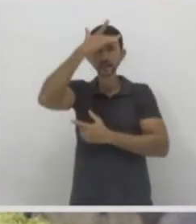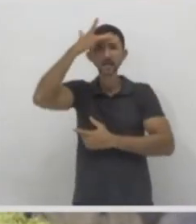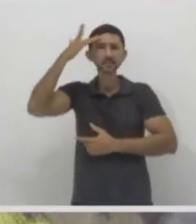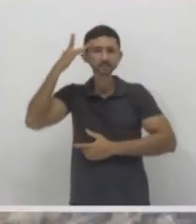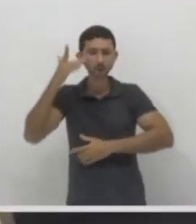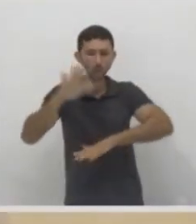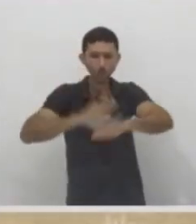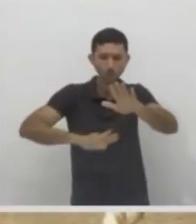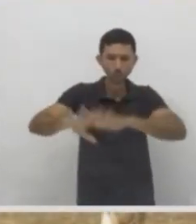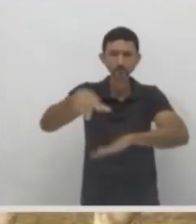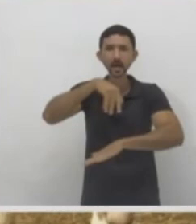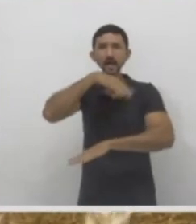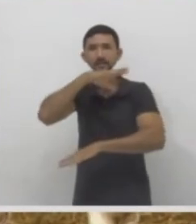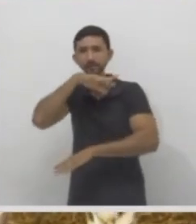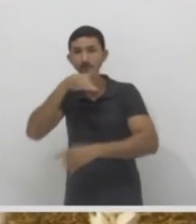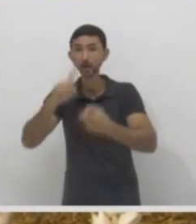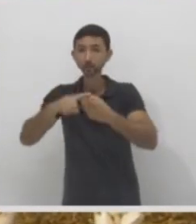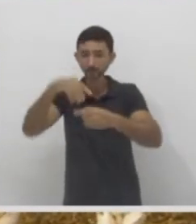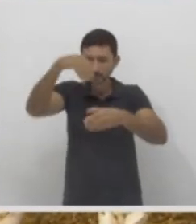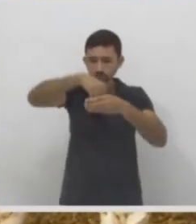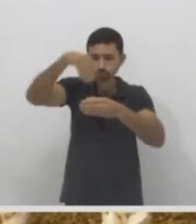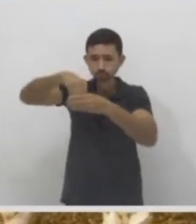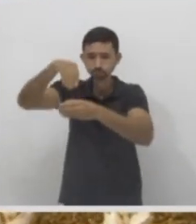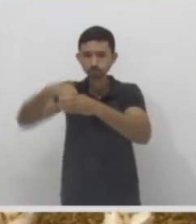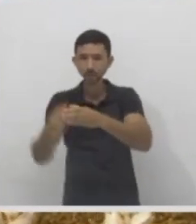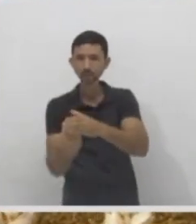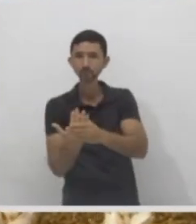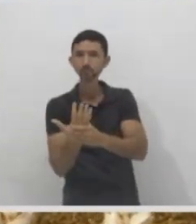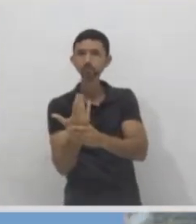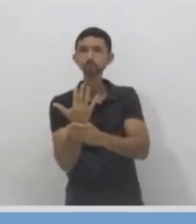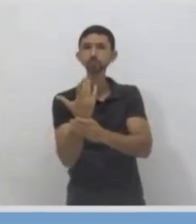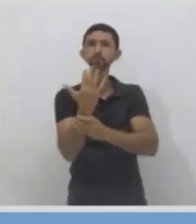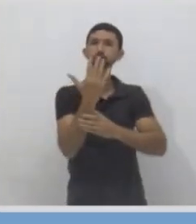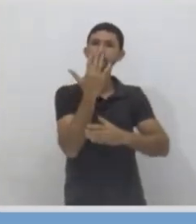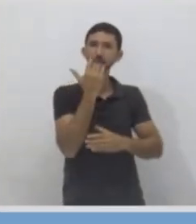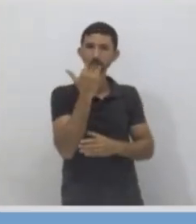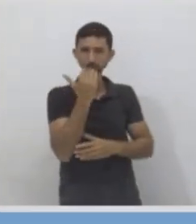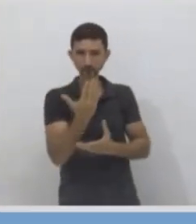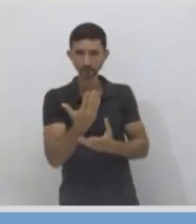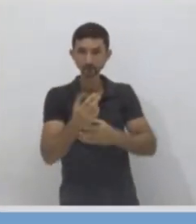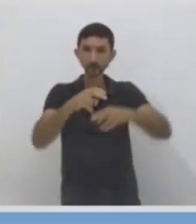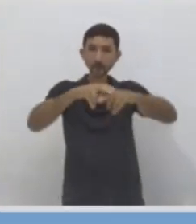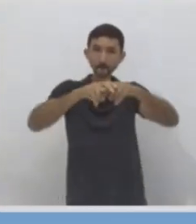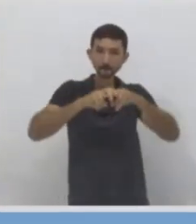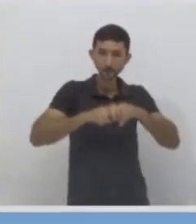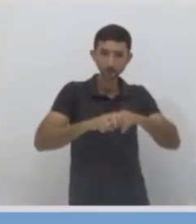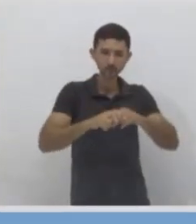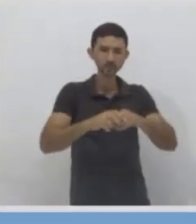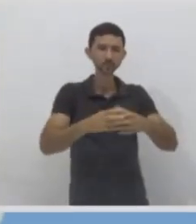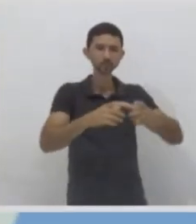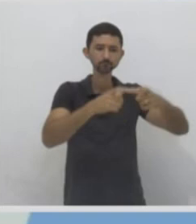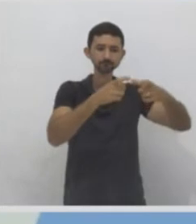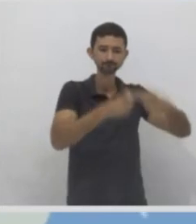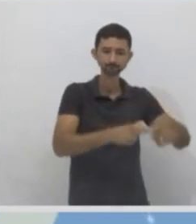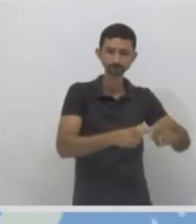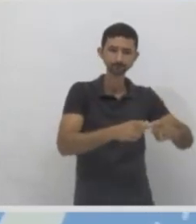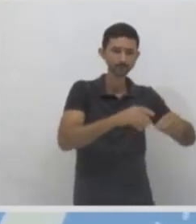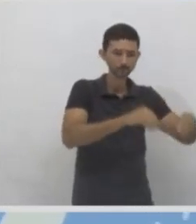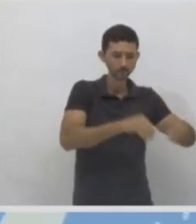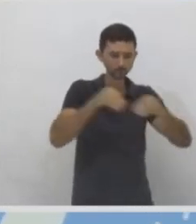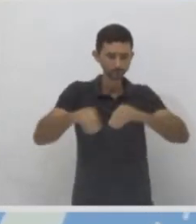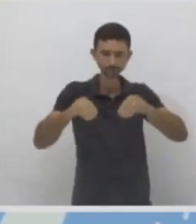domesticar animais e a cultivar a terra para conseguir alimentos. Por este motivo, deixaram de ser nômades e